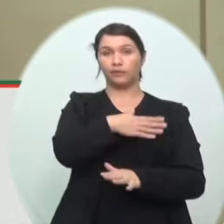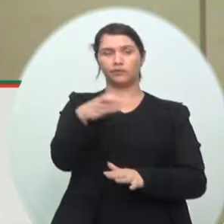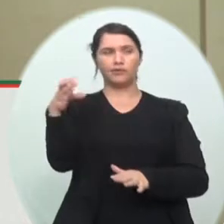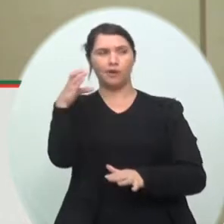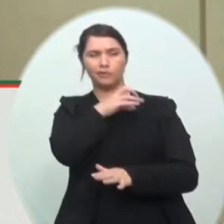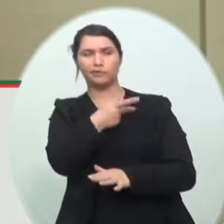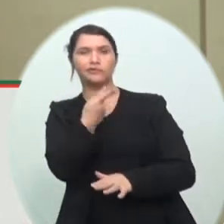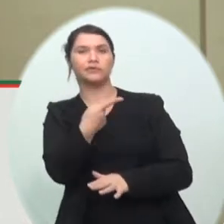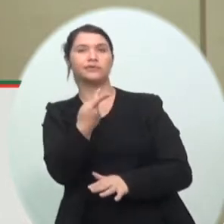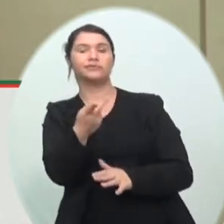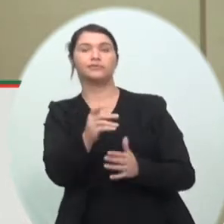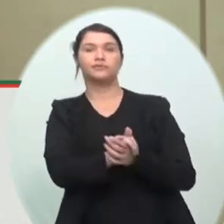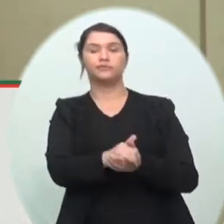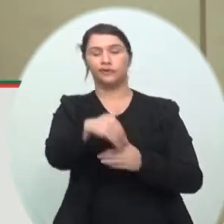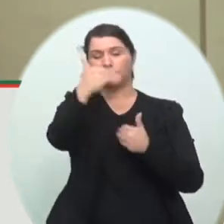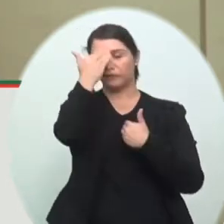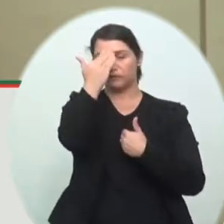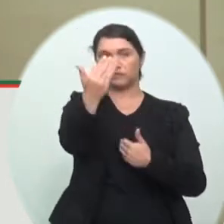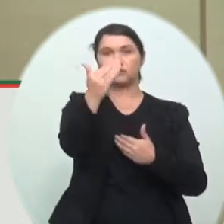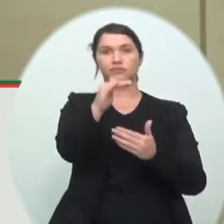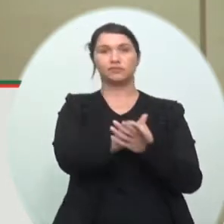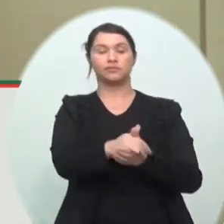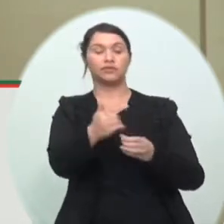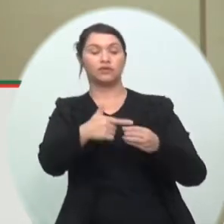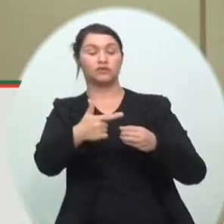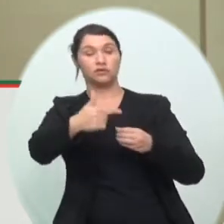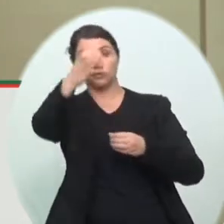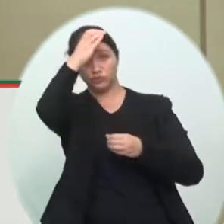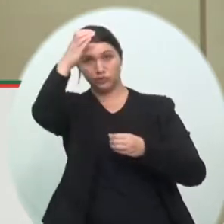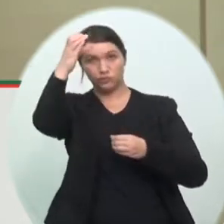aqui um agradecimento especial à cidade de Criciúma,